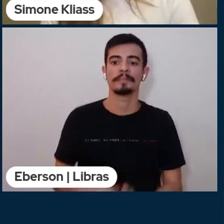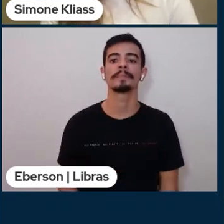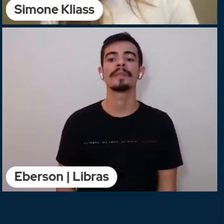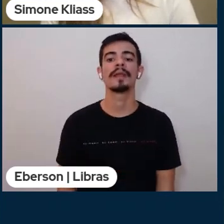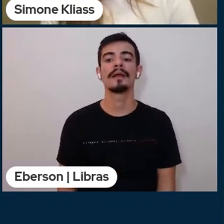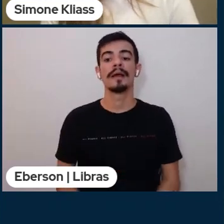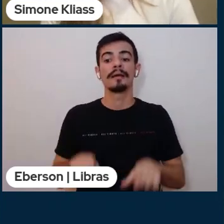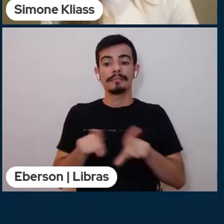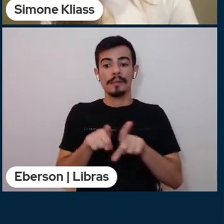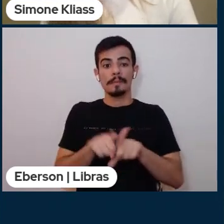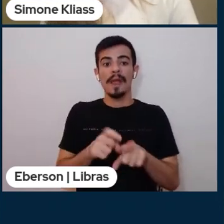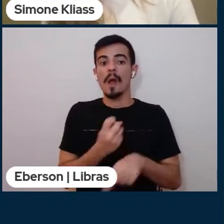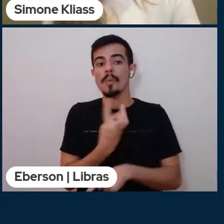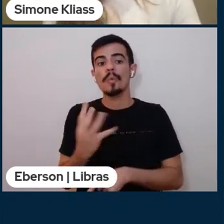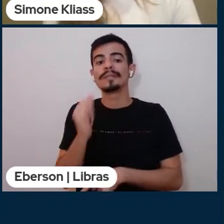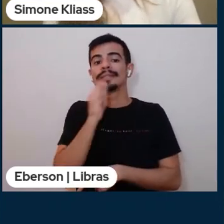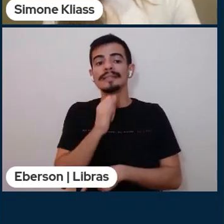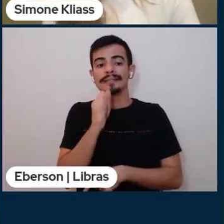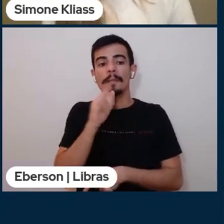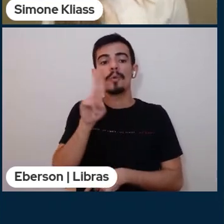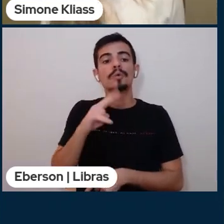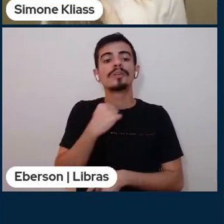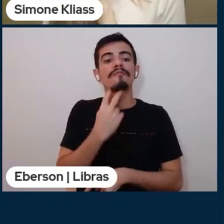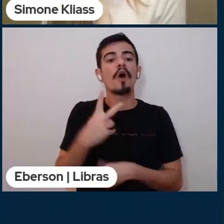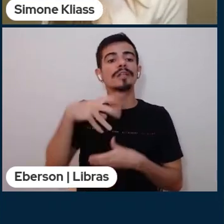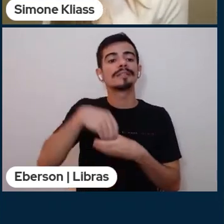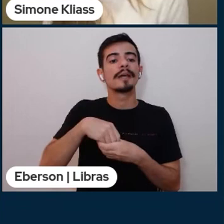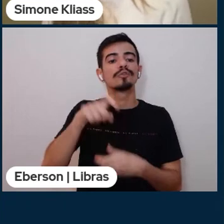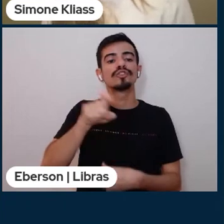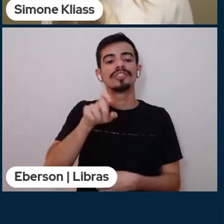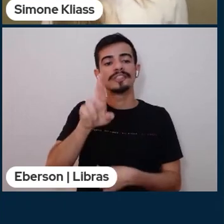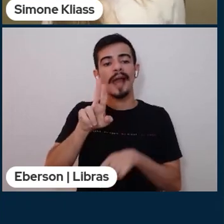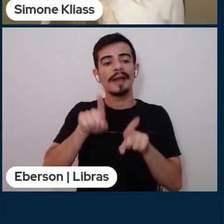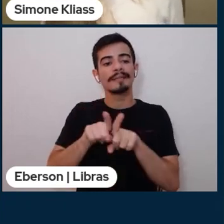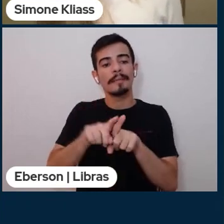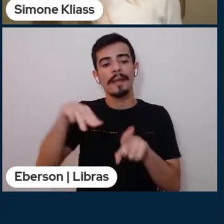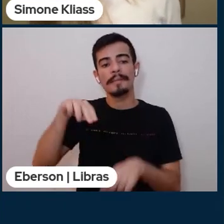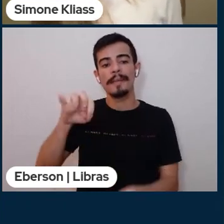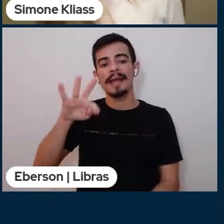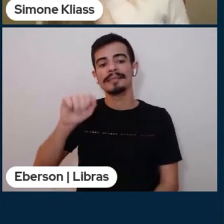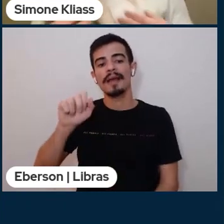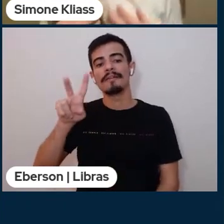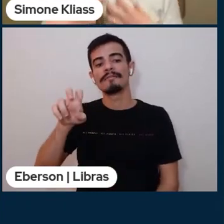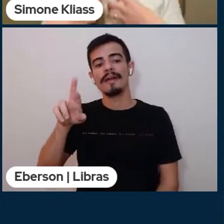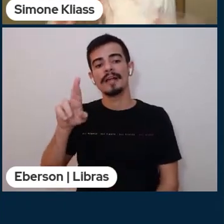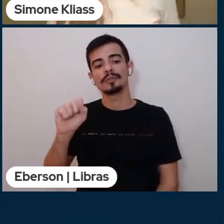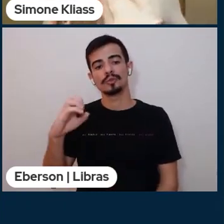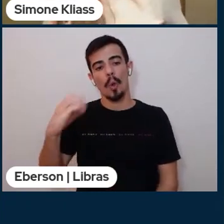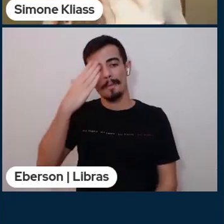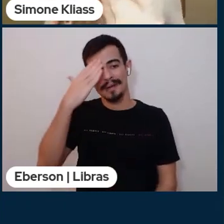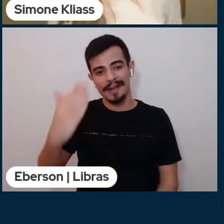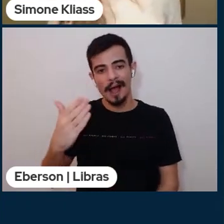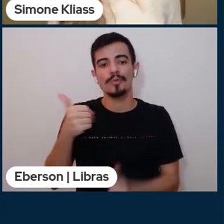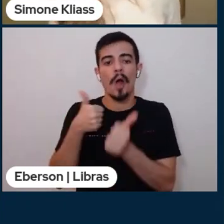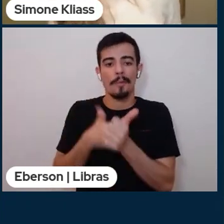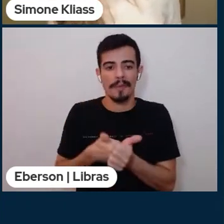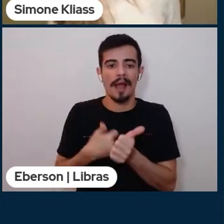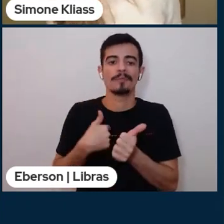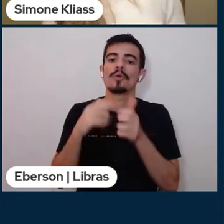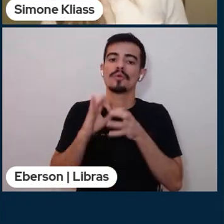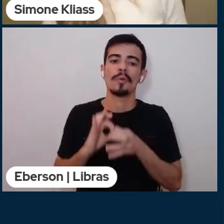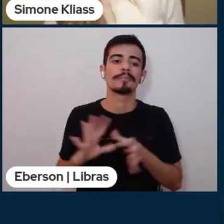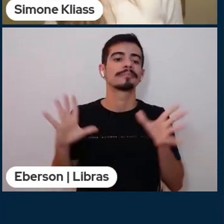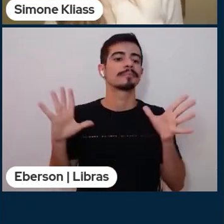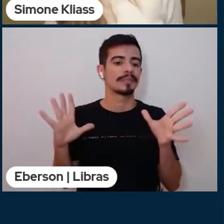exemplos de uso da voz no XR e no metaverso então muito obrigada por terem acompanhado até aqui eu tô totalmente à disposição para